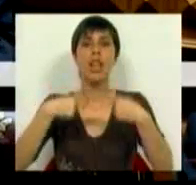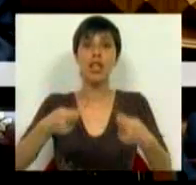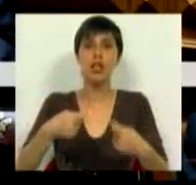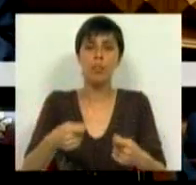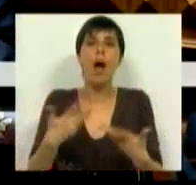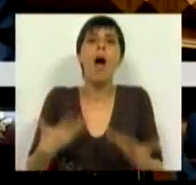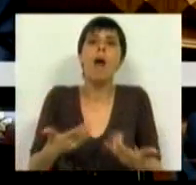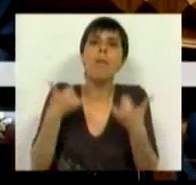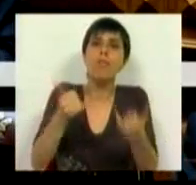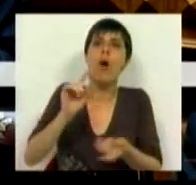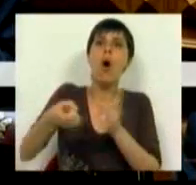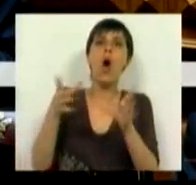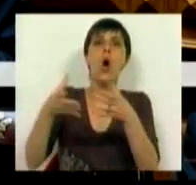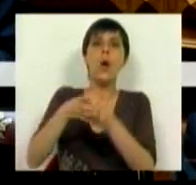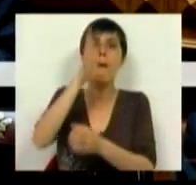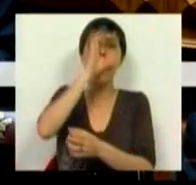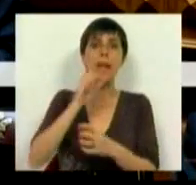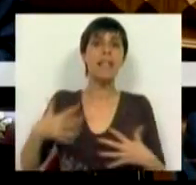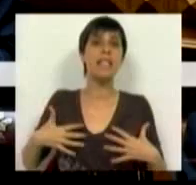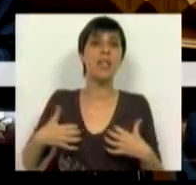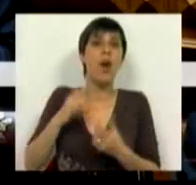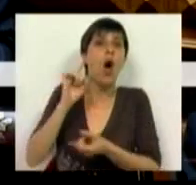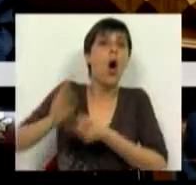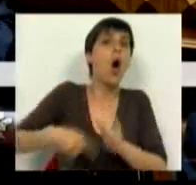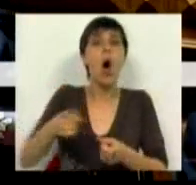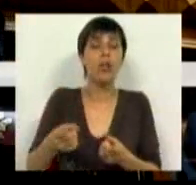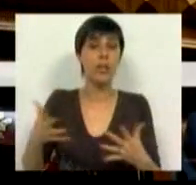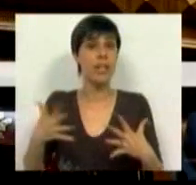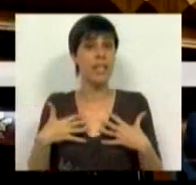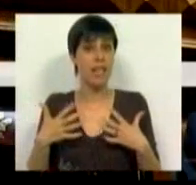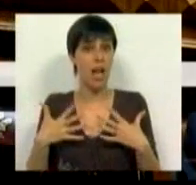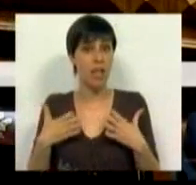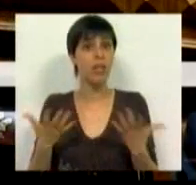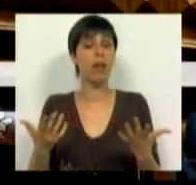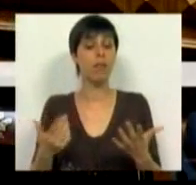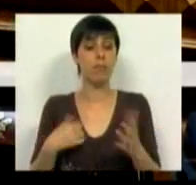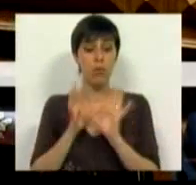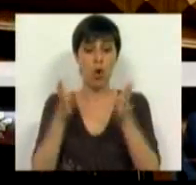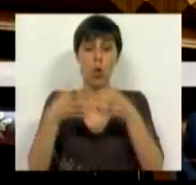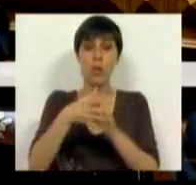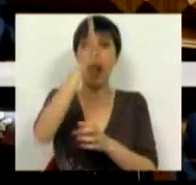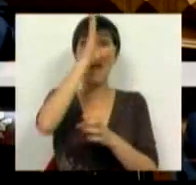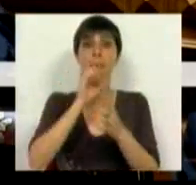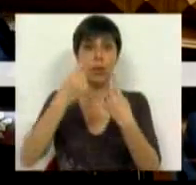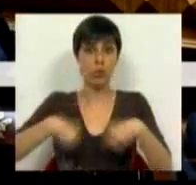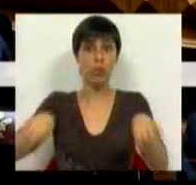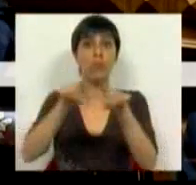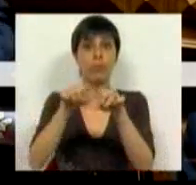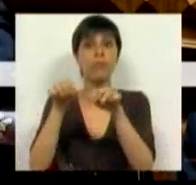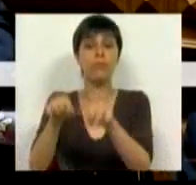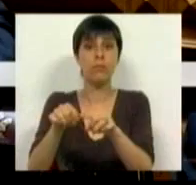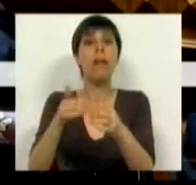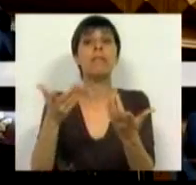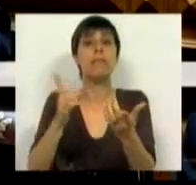podemos esperar do Conselho de Ministros de sexta-feira? É que sexta-feira nós teremos um Conselho de Ministros para